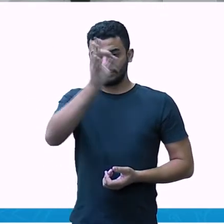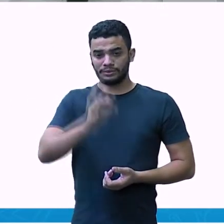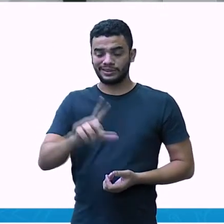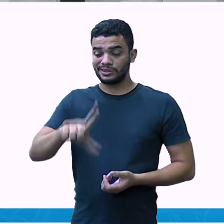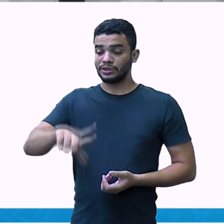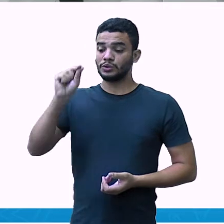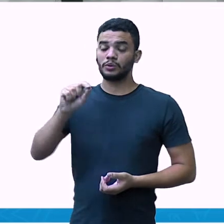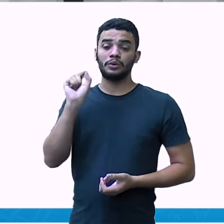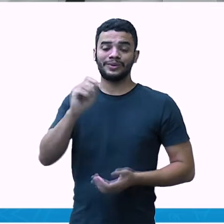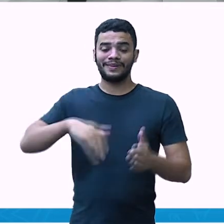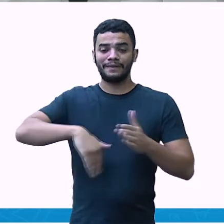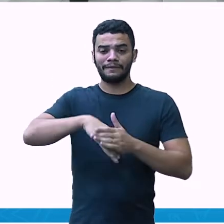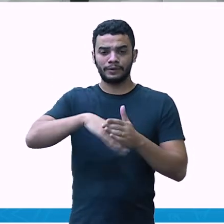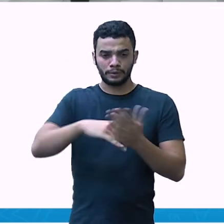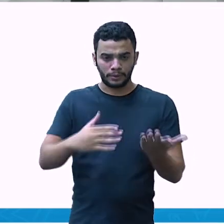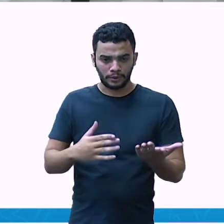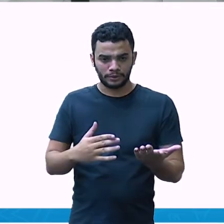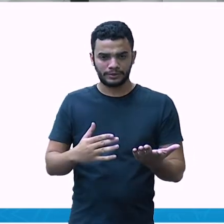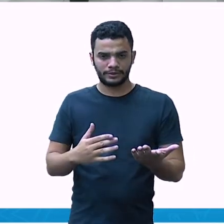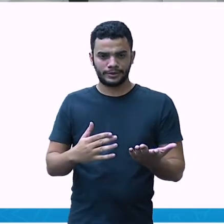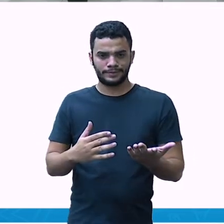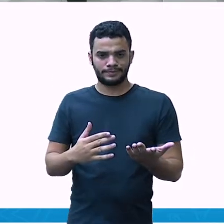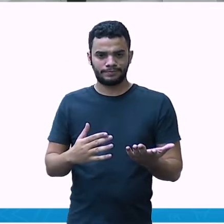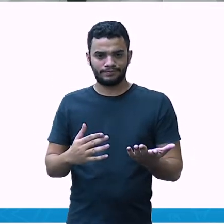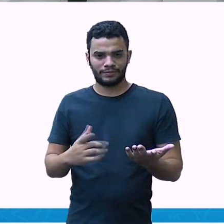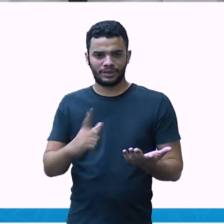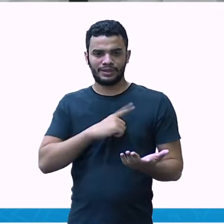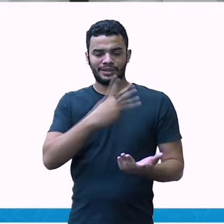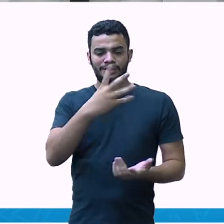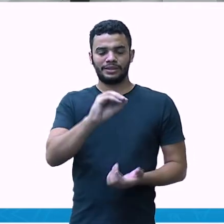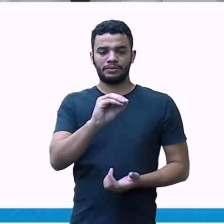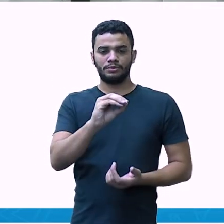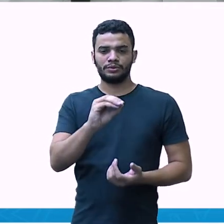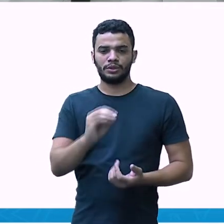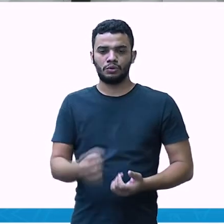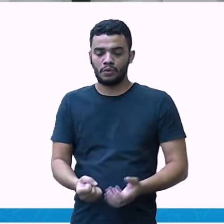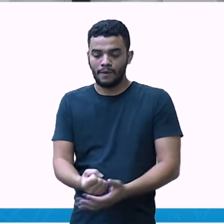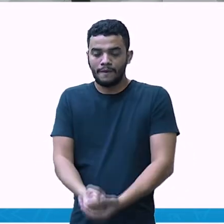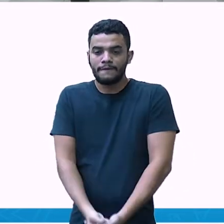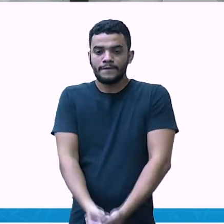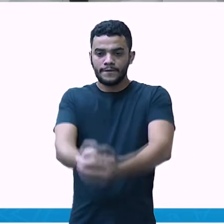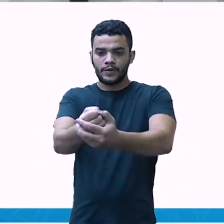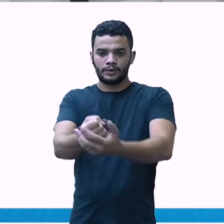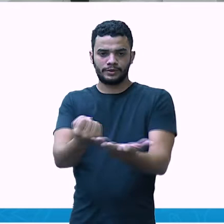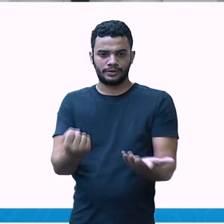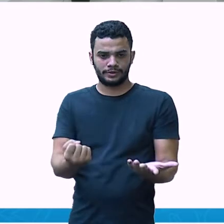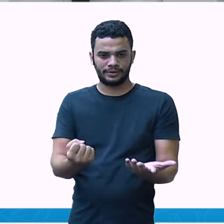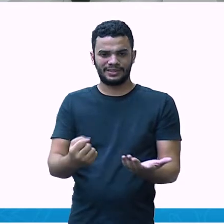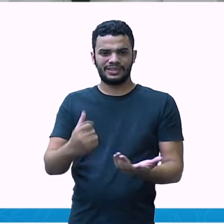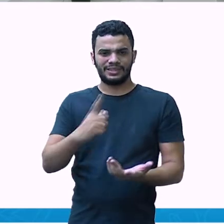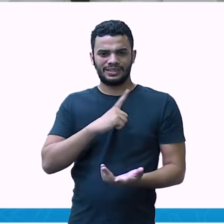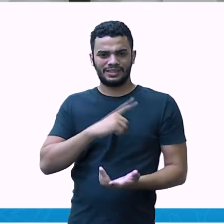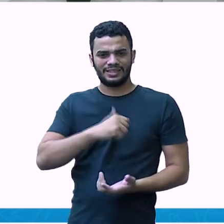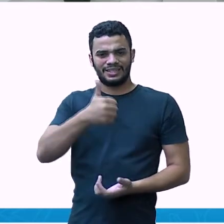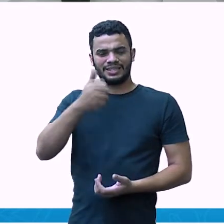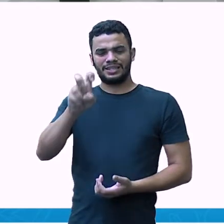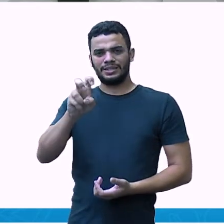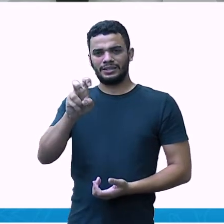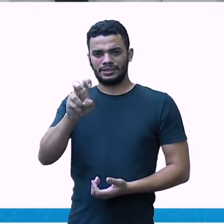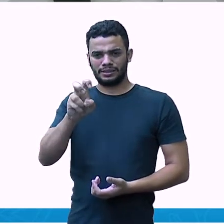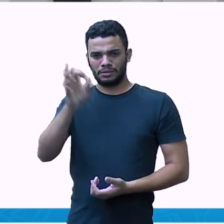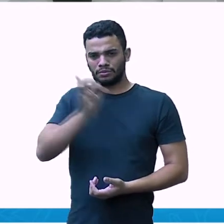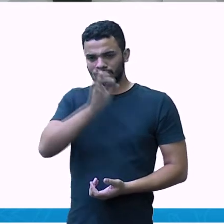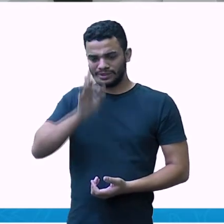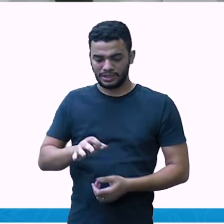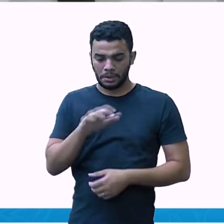30% vôlei, 15% basquete, 10% natação, 5%